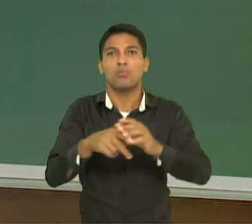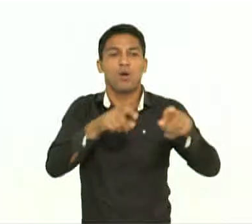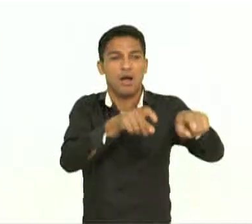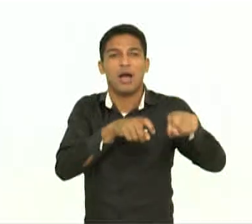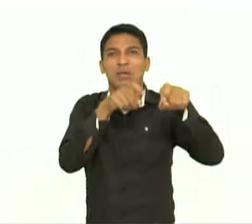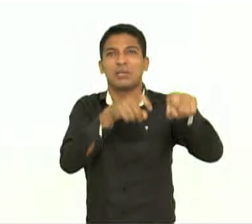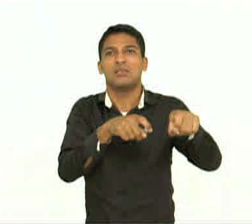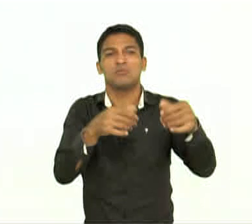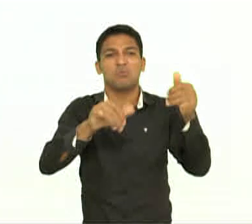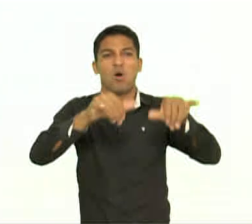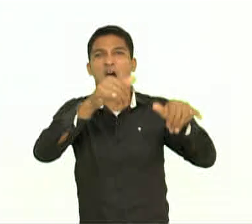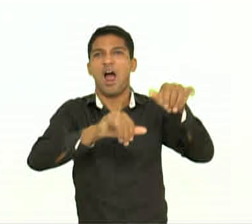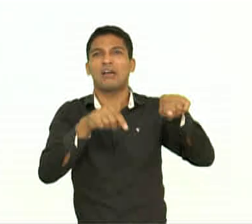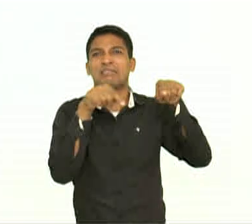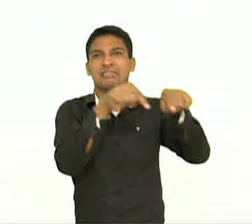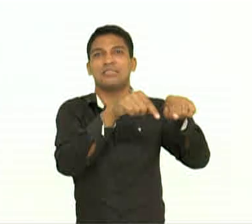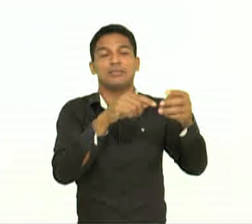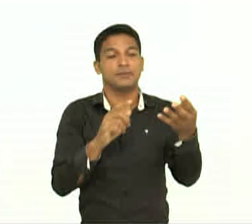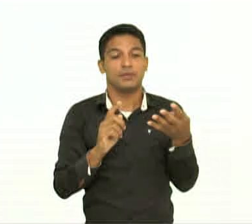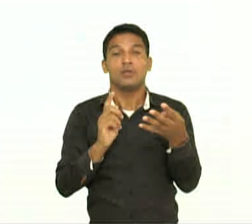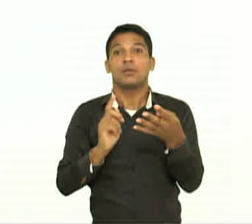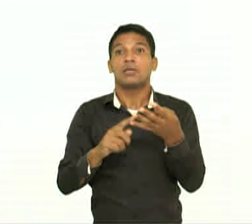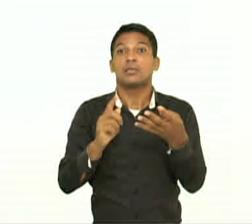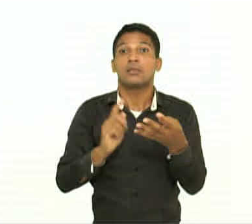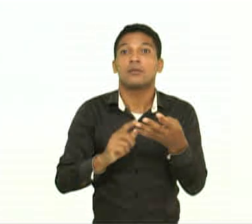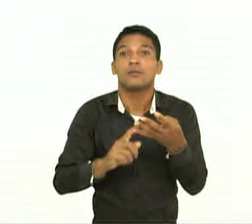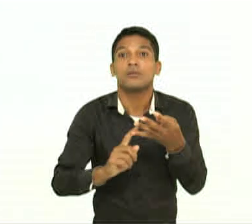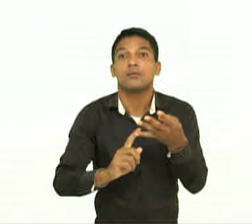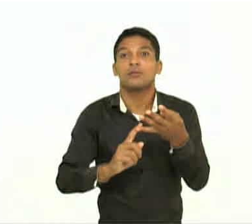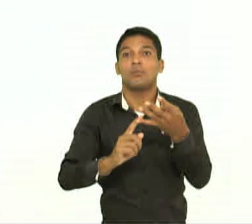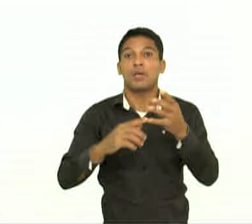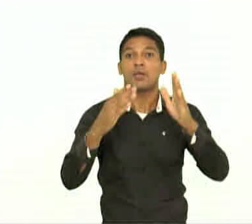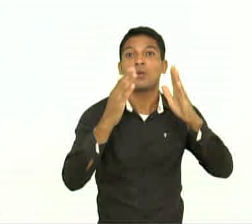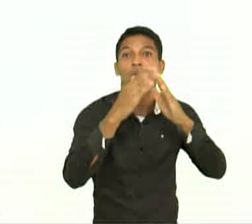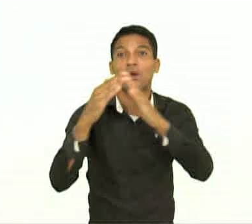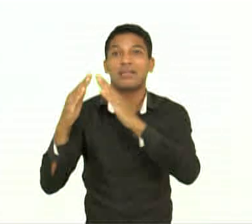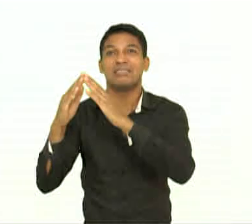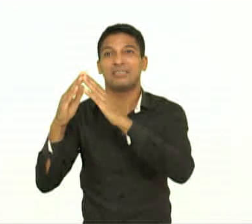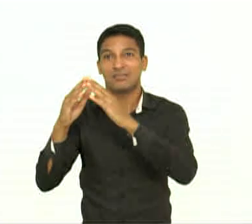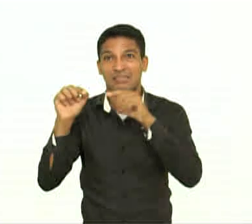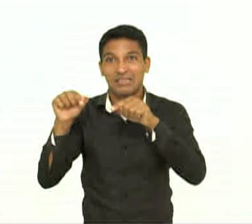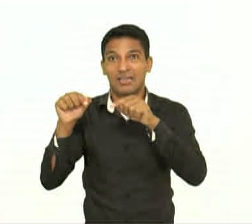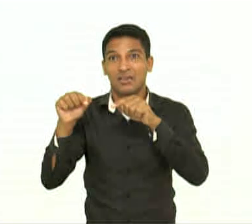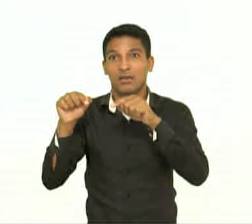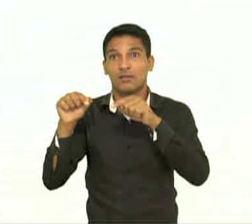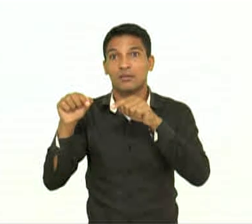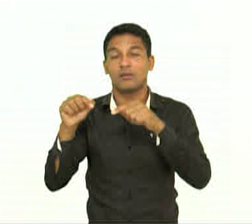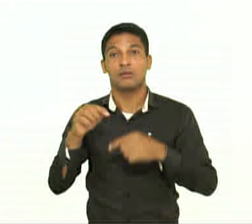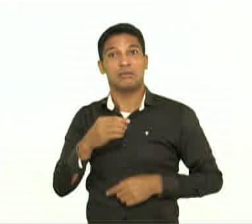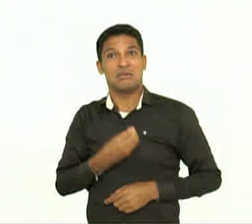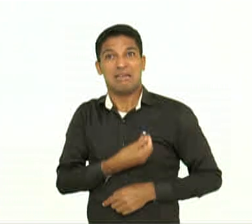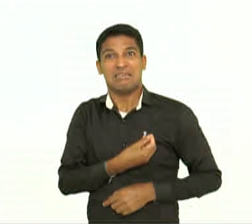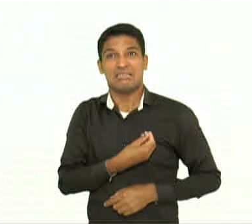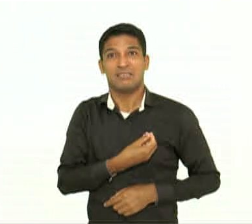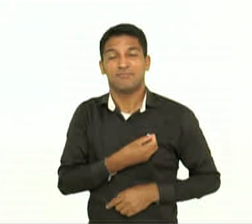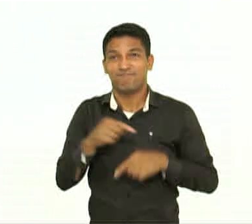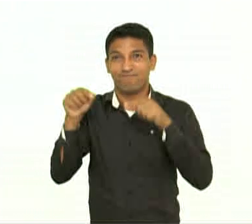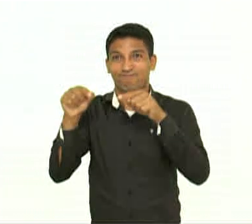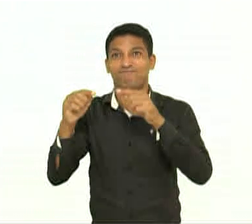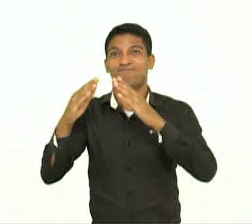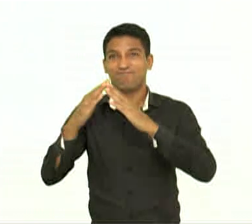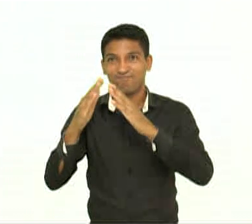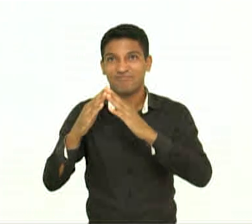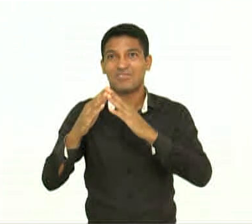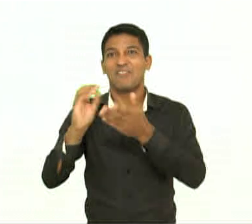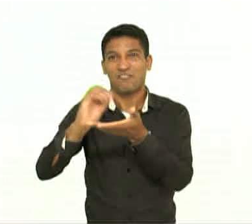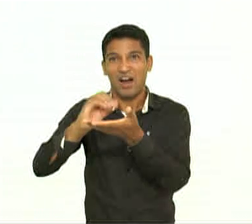mobilidade urbana, do trânsito dessa mobilidade, o acesso à moradia digna e o acesso à água potável também são